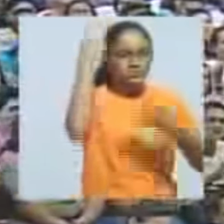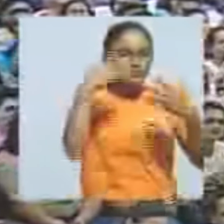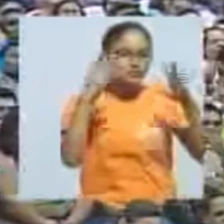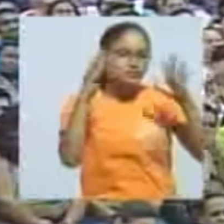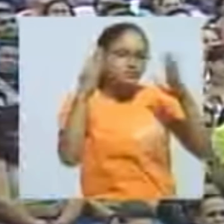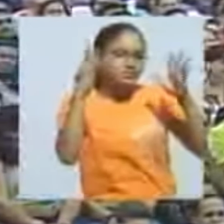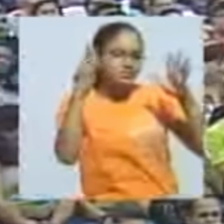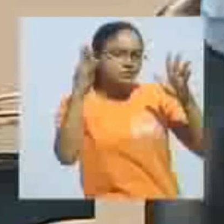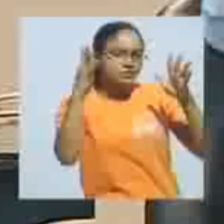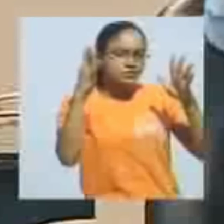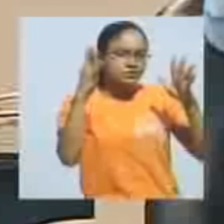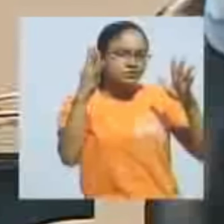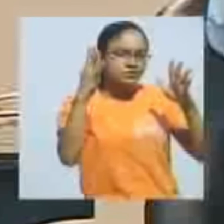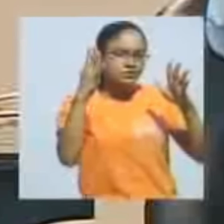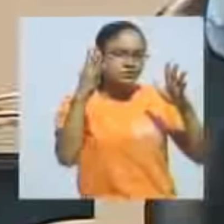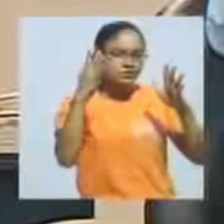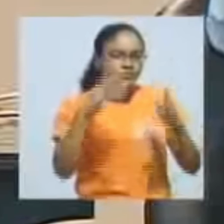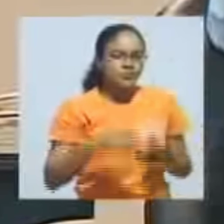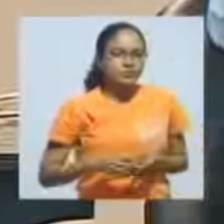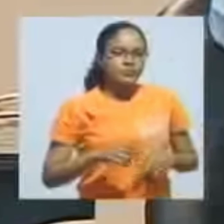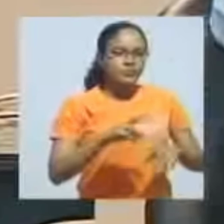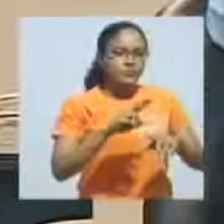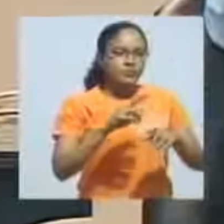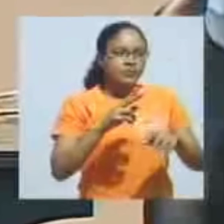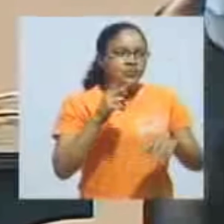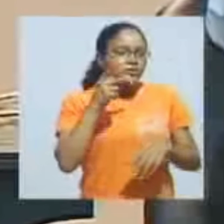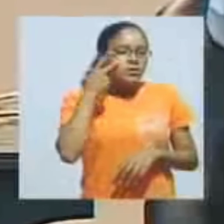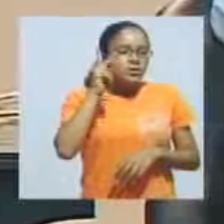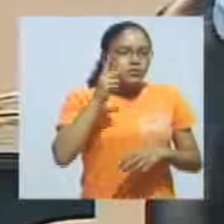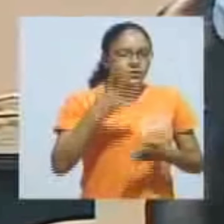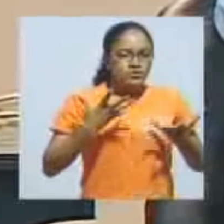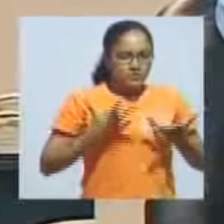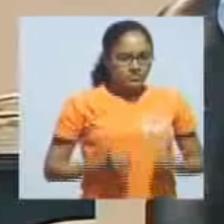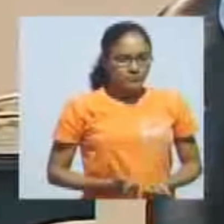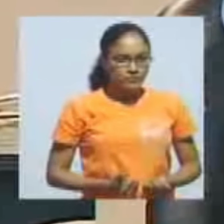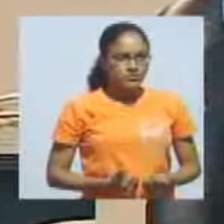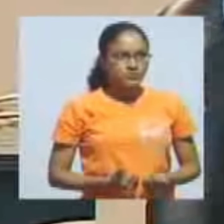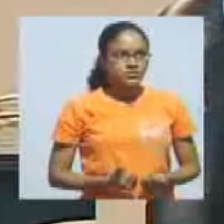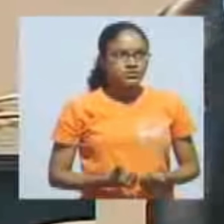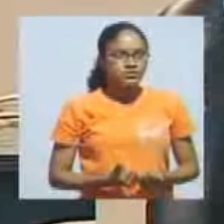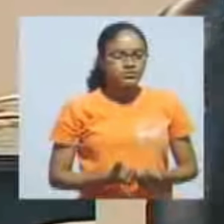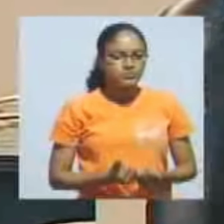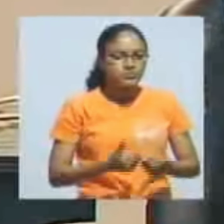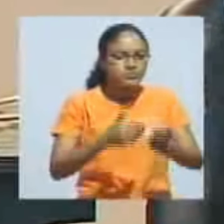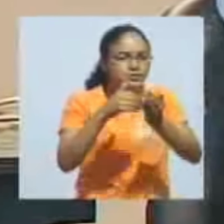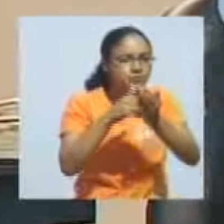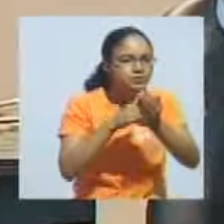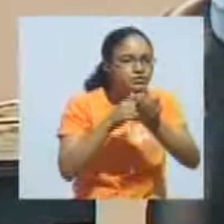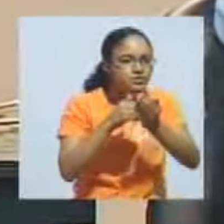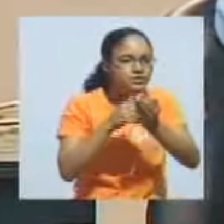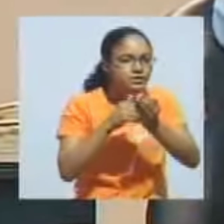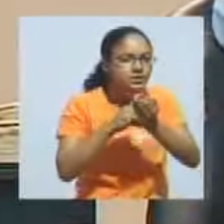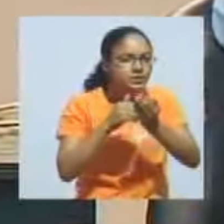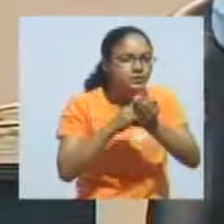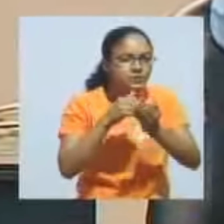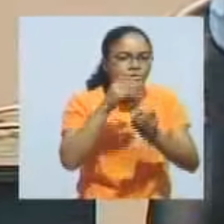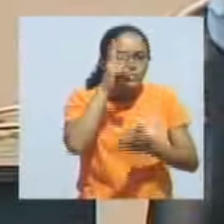É para que eu possa assumir o ministério que Deus deu para mim com uma força muito